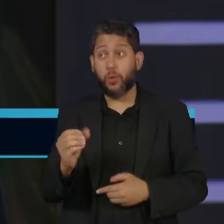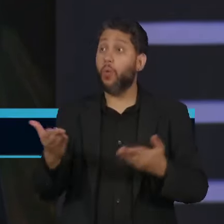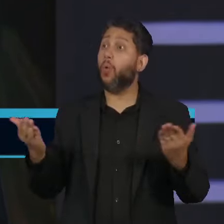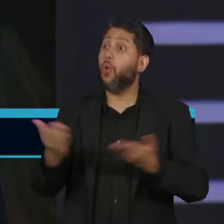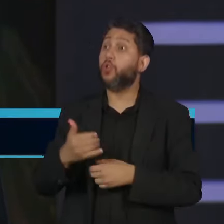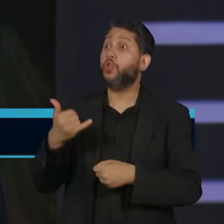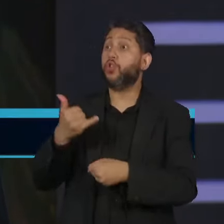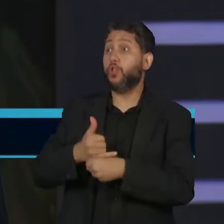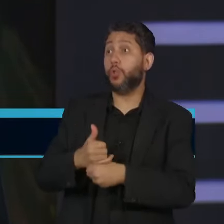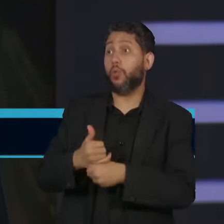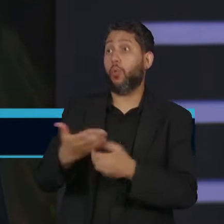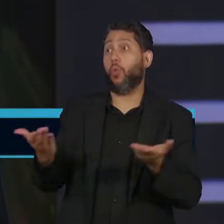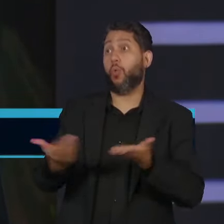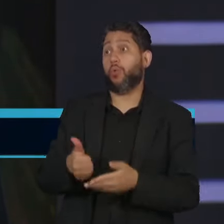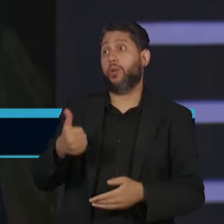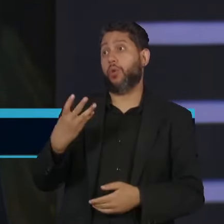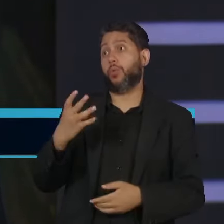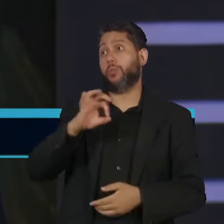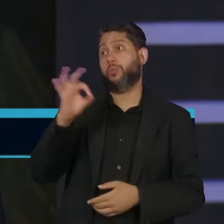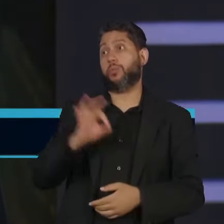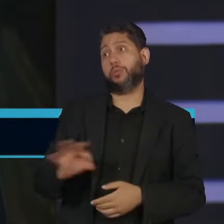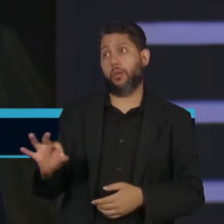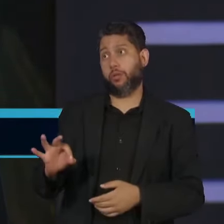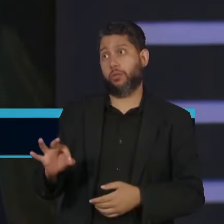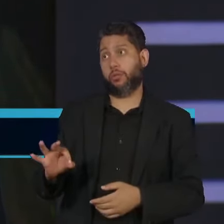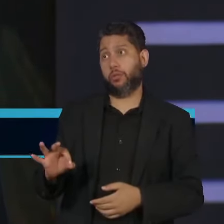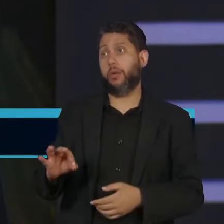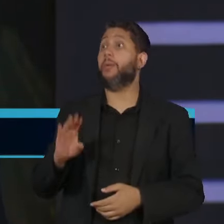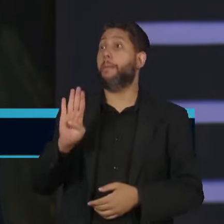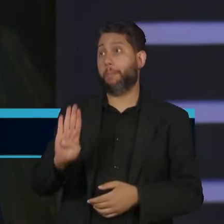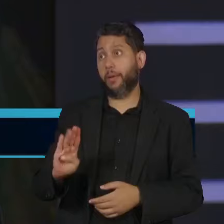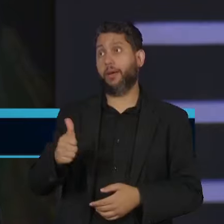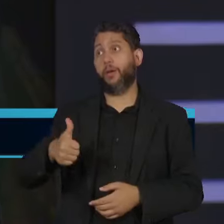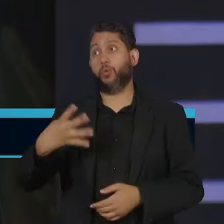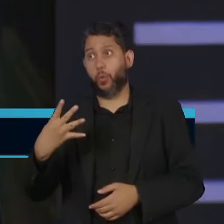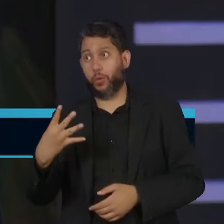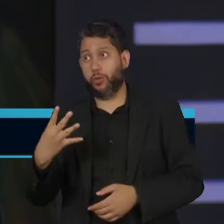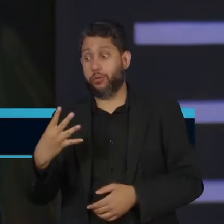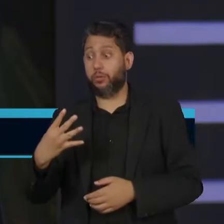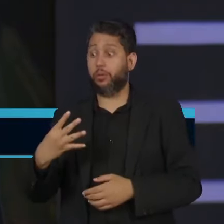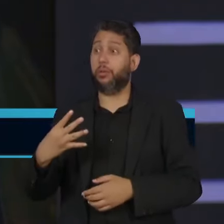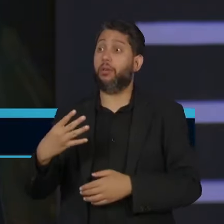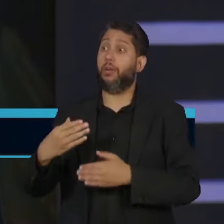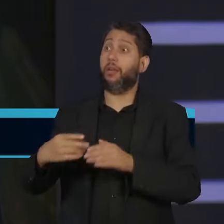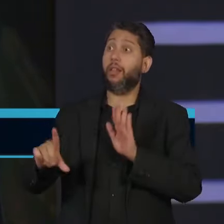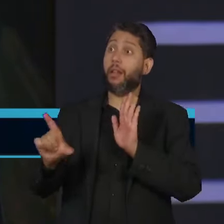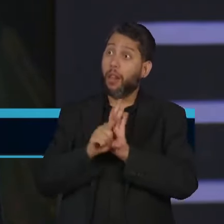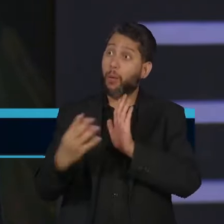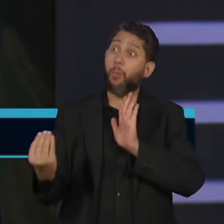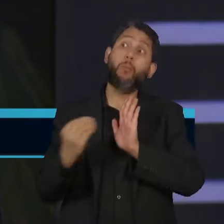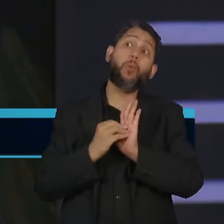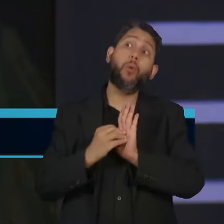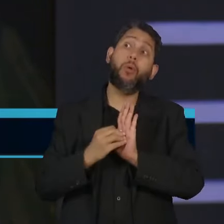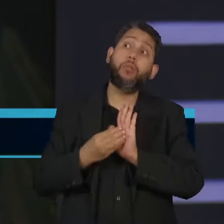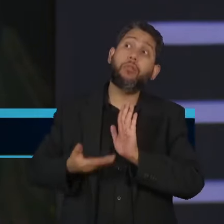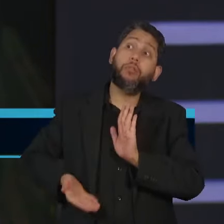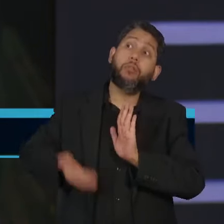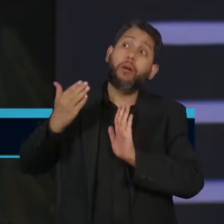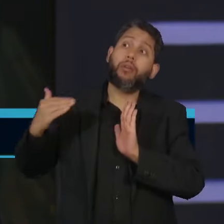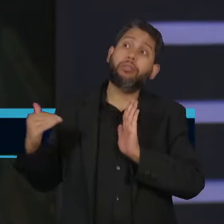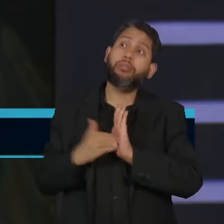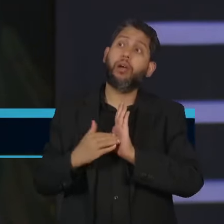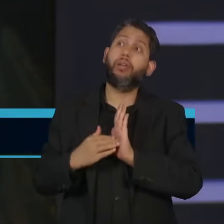é 14% misturado no biodiesel, é B14 que a gente chama. E no, na lei do combustível do futuro foi aprovado chegar